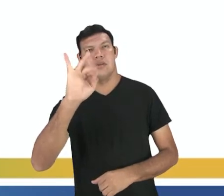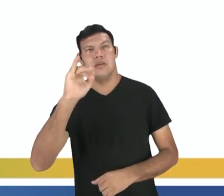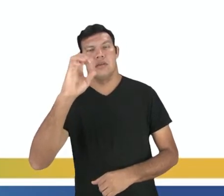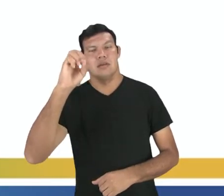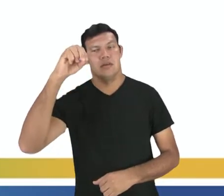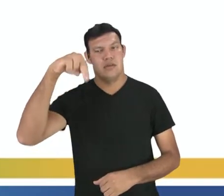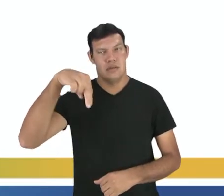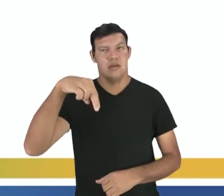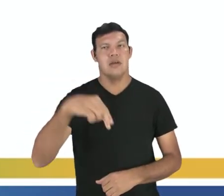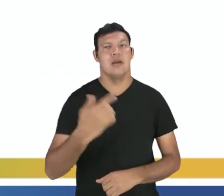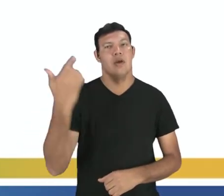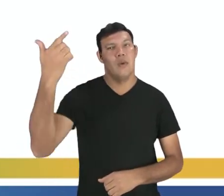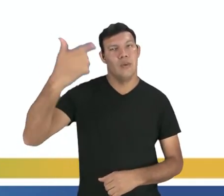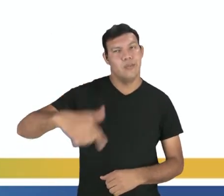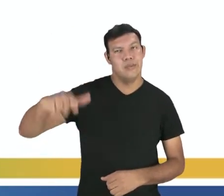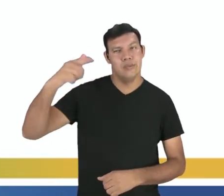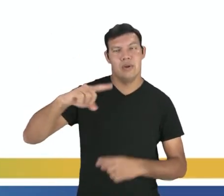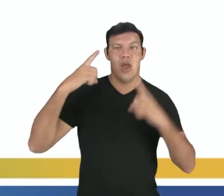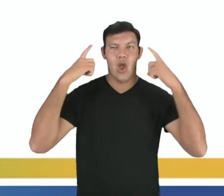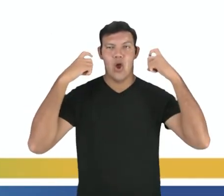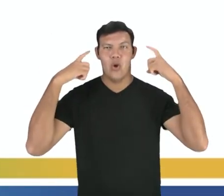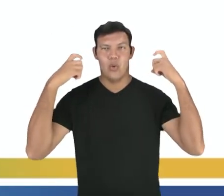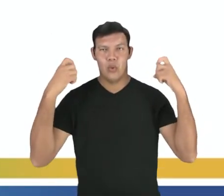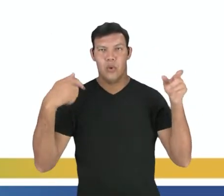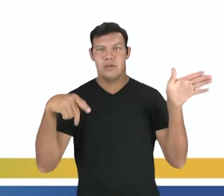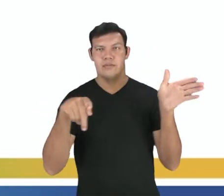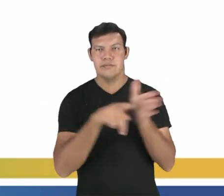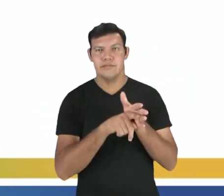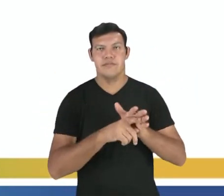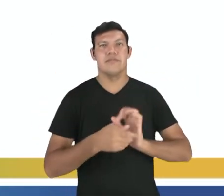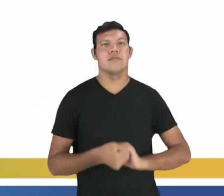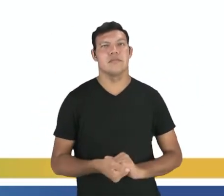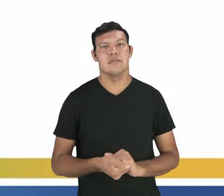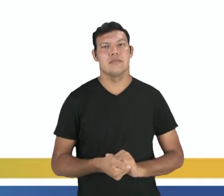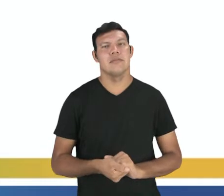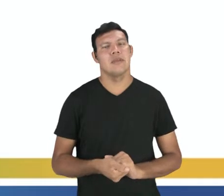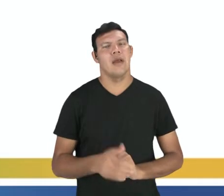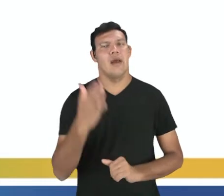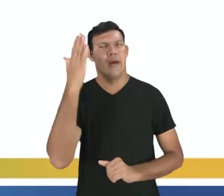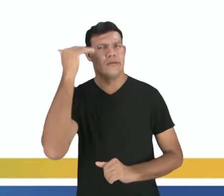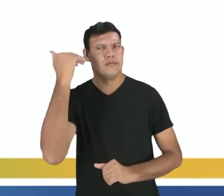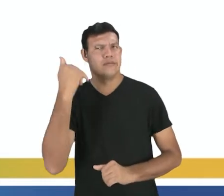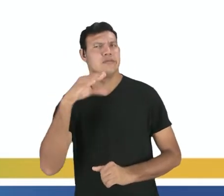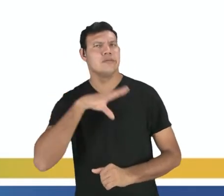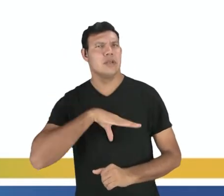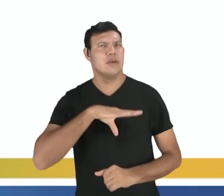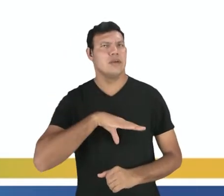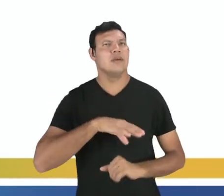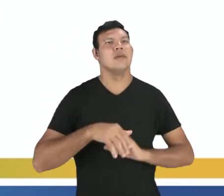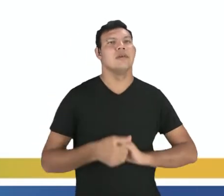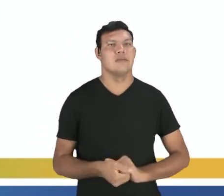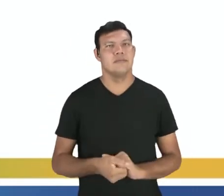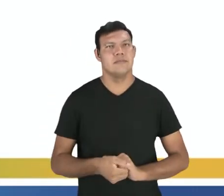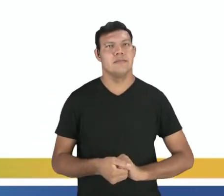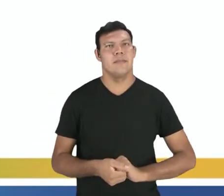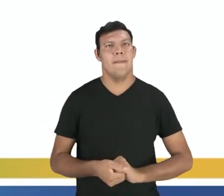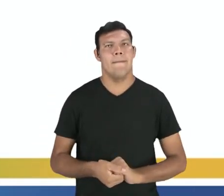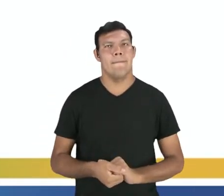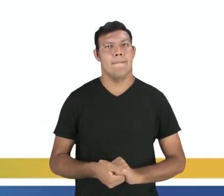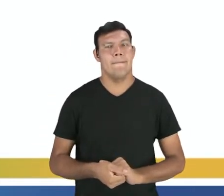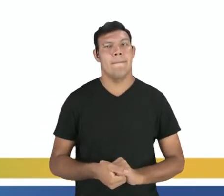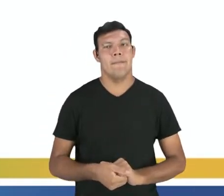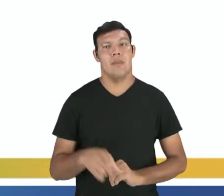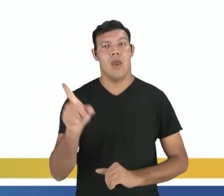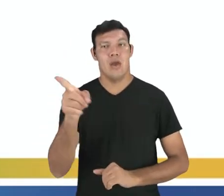sons consonantais. Um exemplo bem famoso da língua portuguesa é esse, ó. Vamos ver se eu consigo falar? O